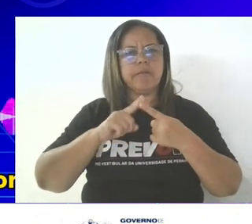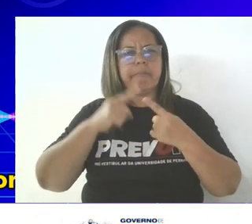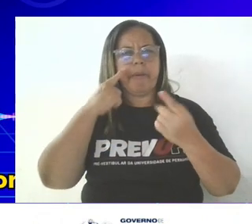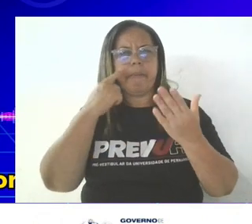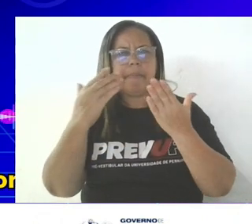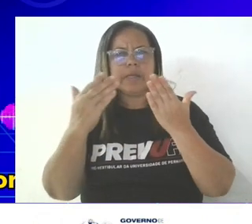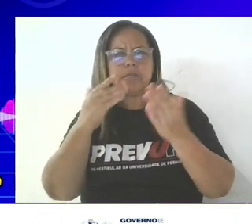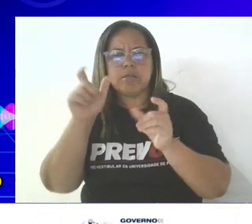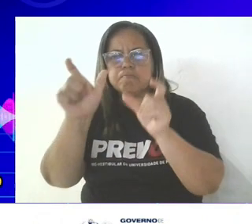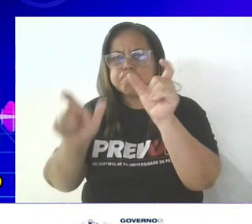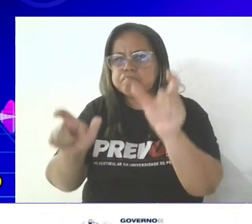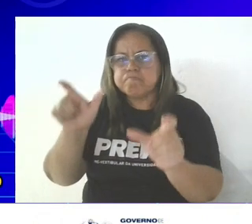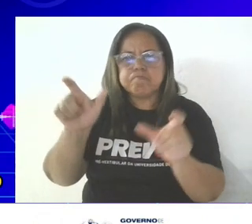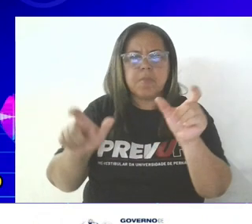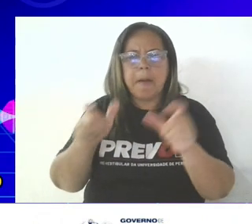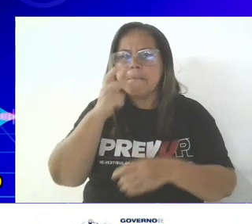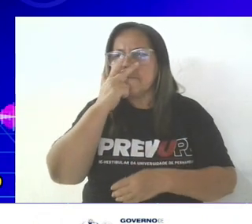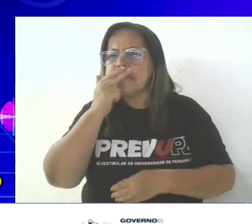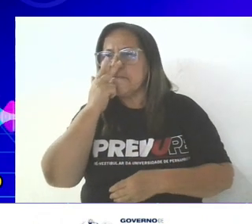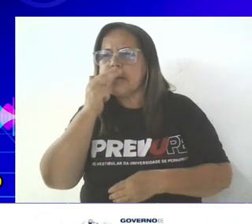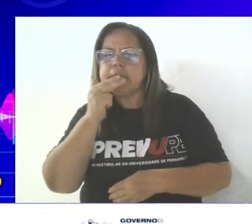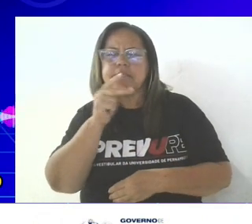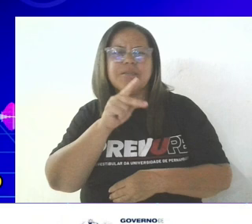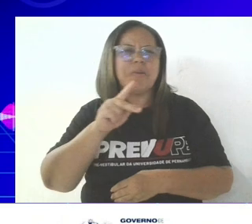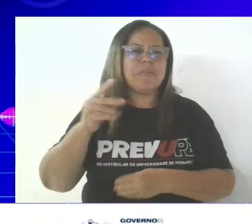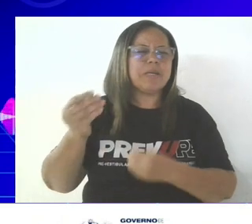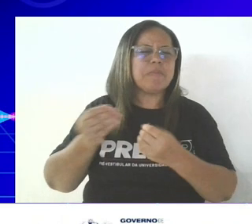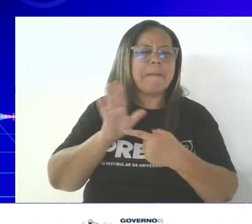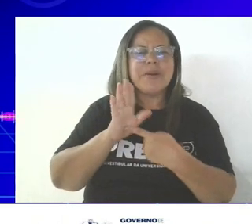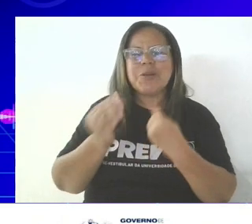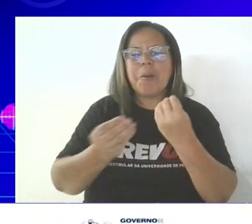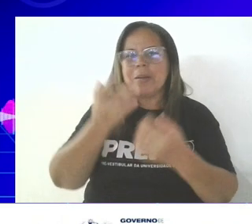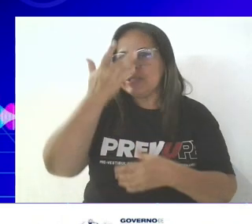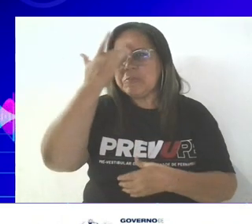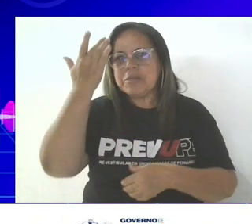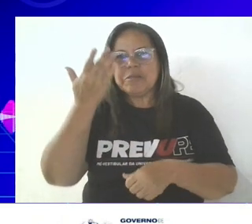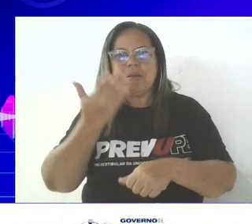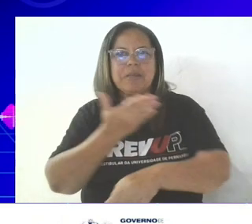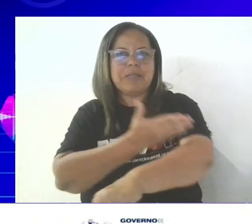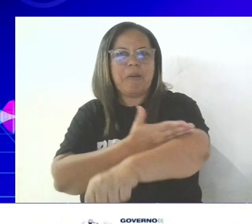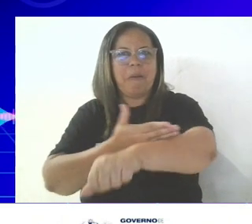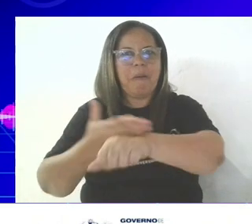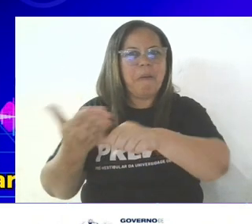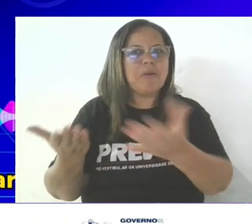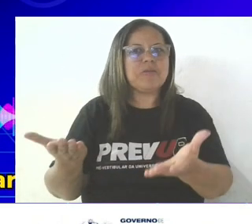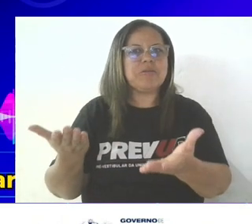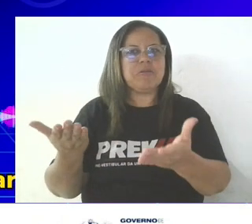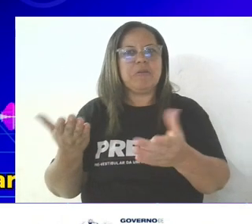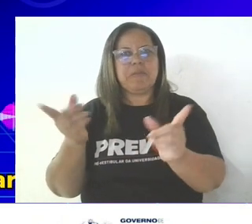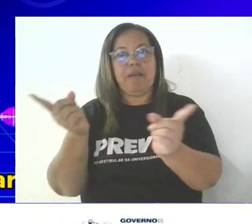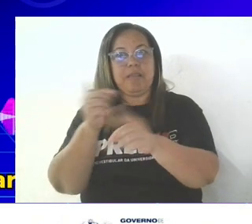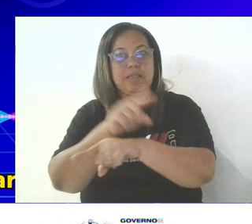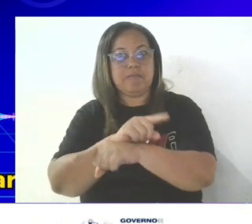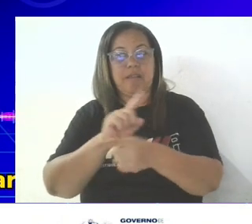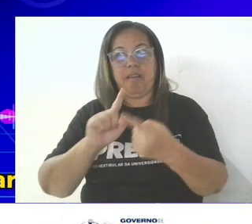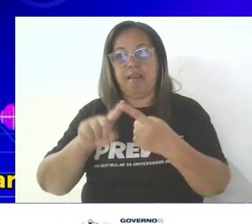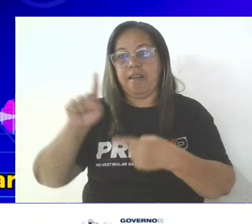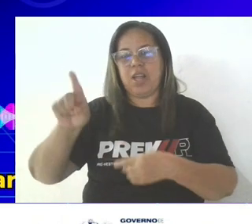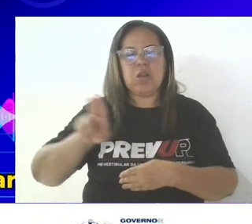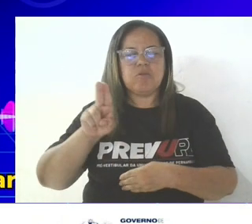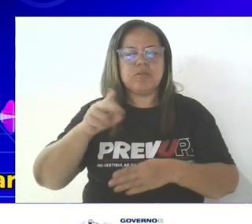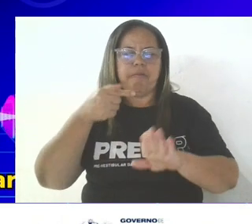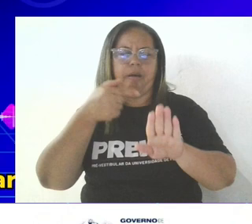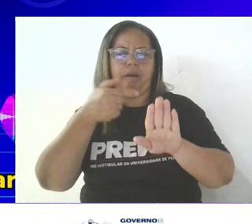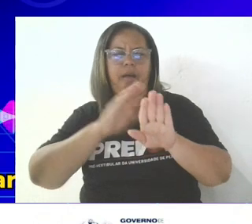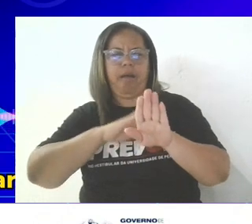dos personagens era tipo mestre e mostrar como o povo era Cheio de Manias e contradições E para isso ele usava uma boa